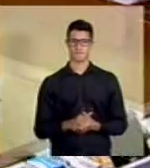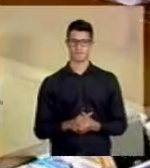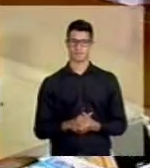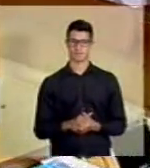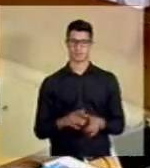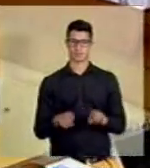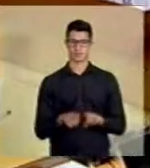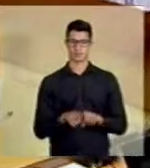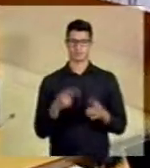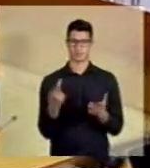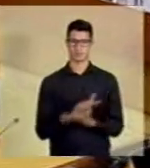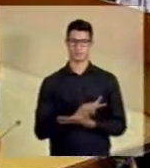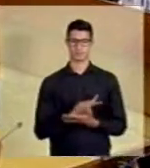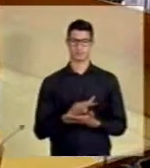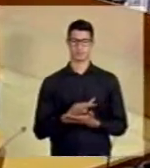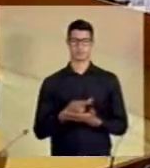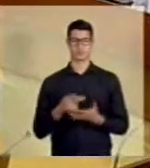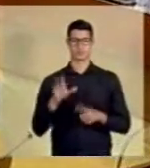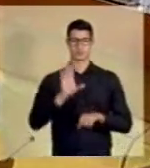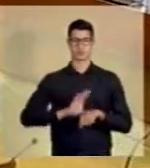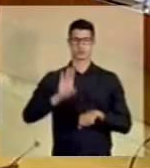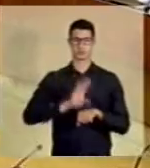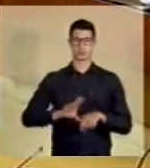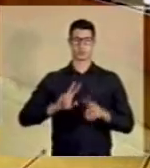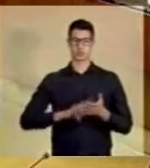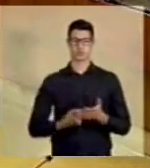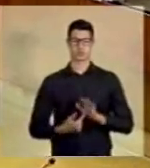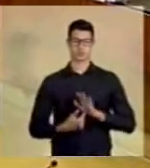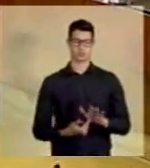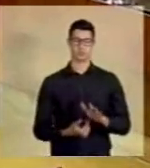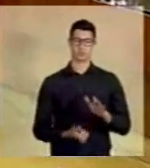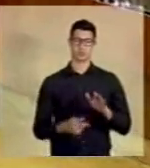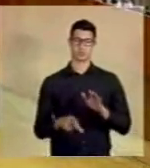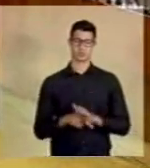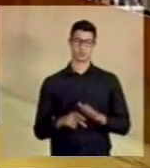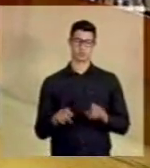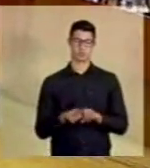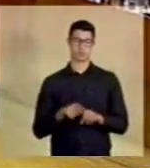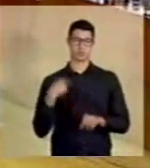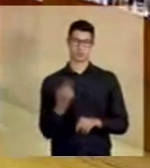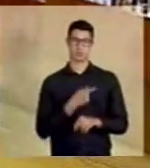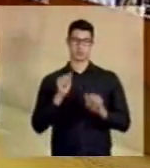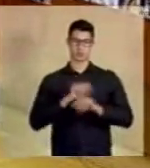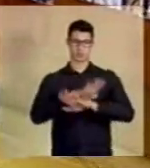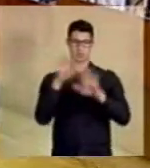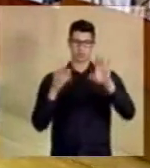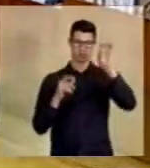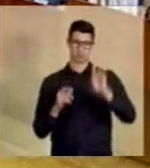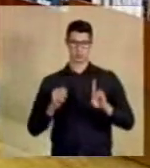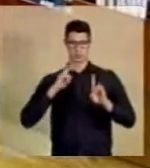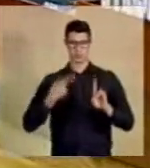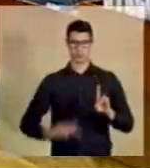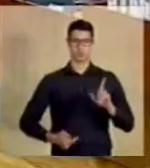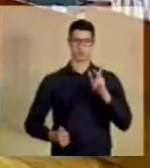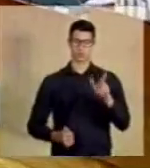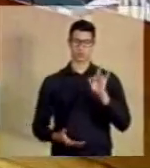prerrogativa impregnada de natureza constitucional e que traduz ineludivelmente um claro direito humano